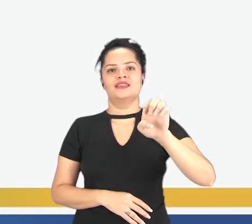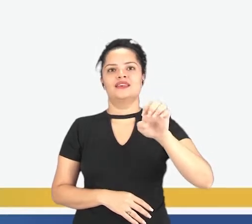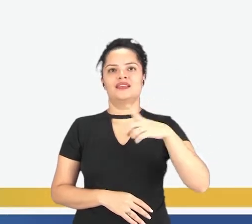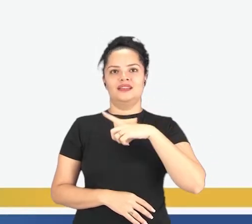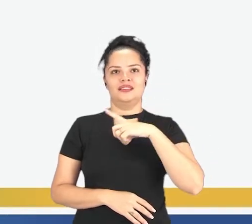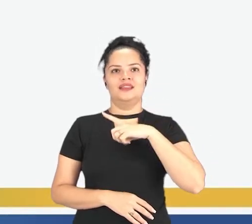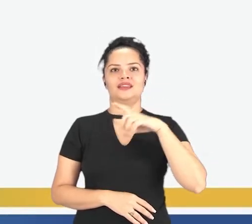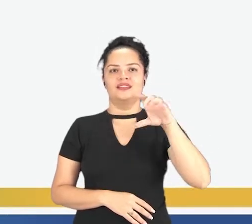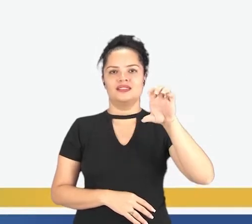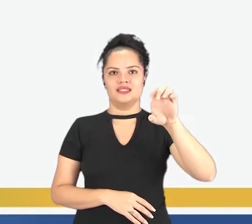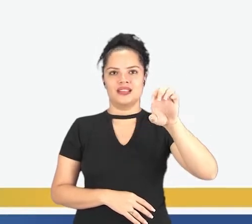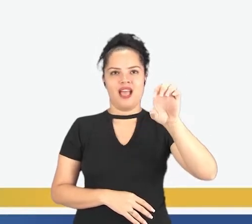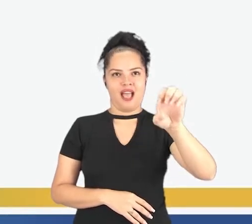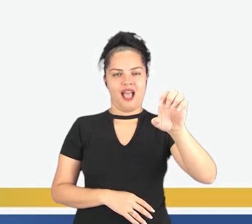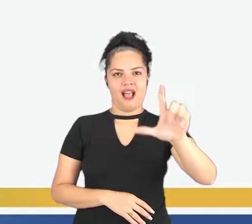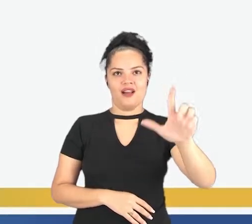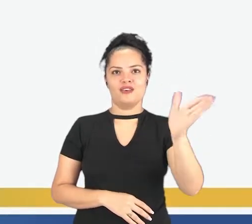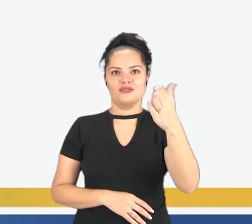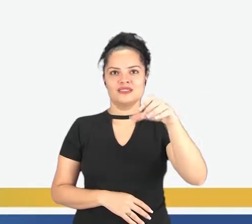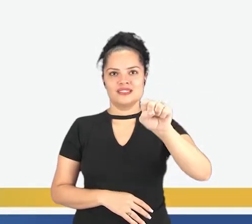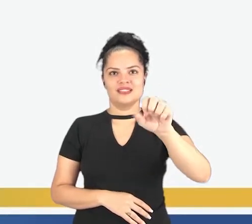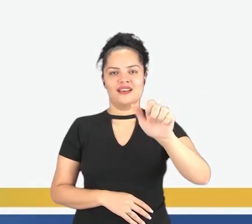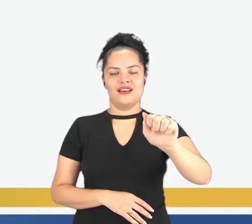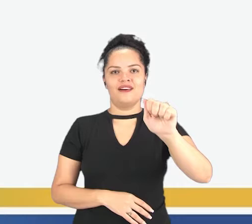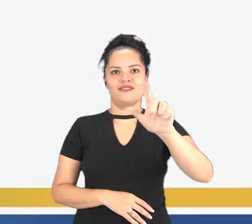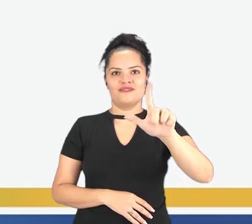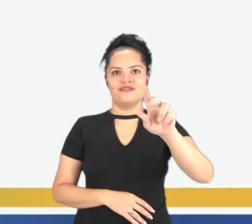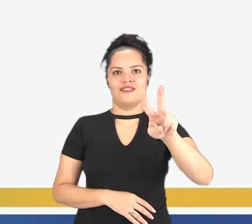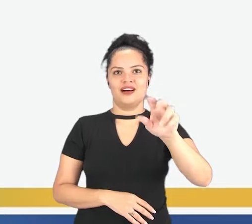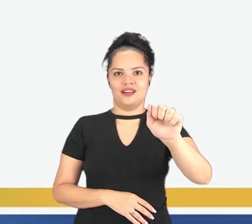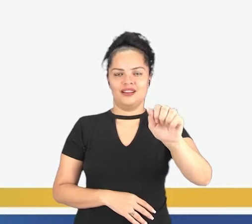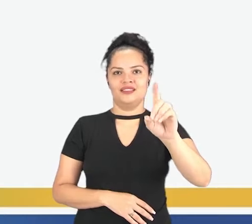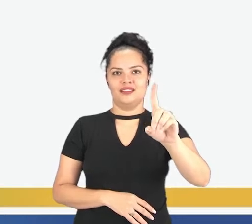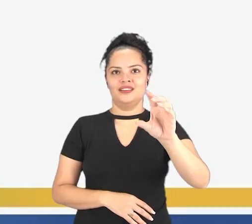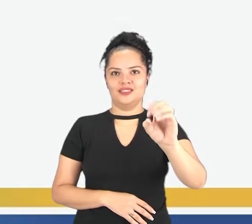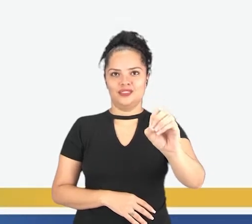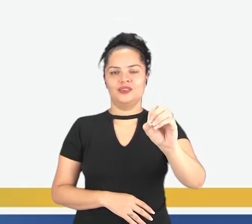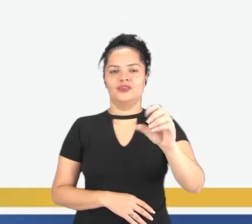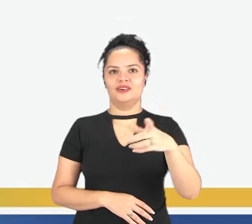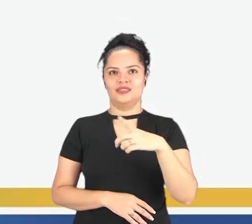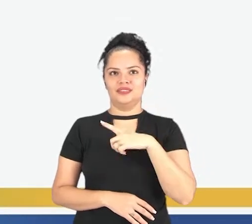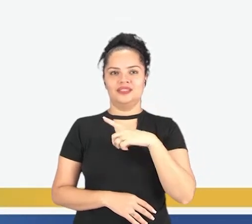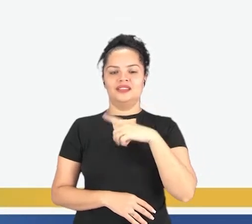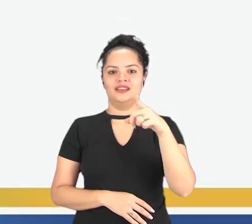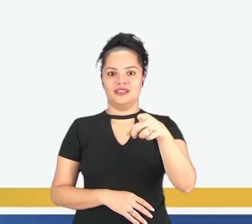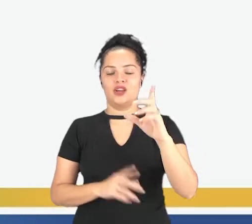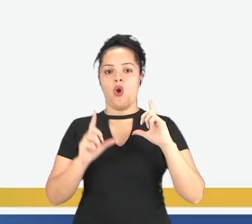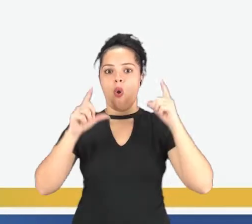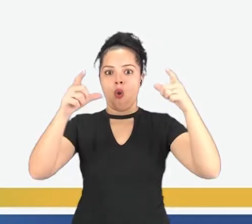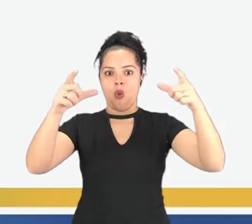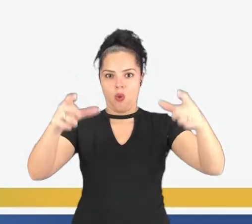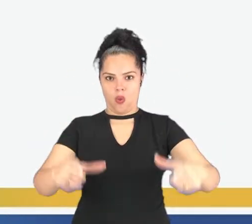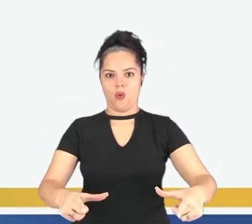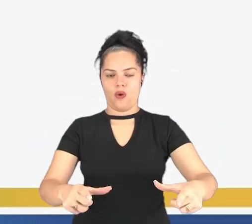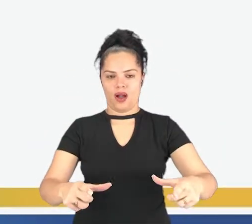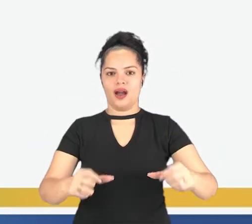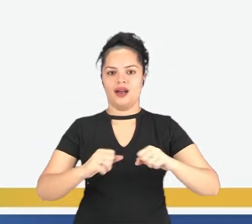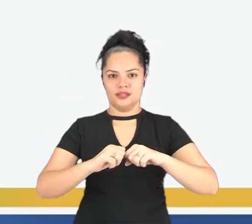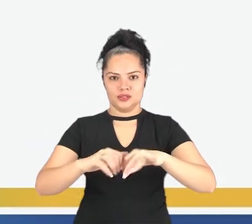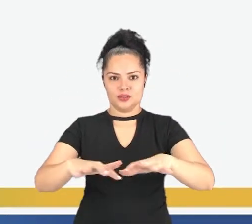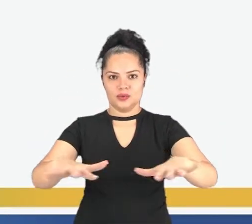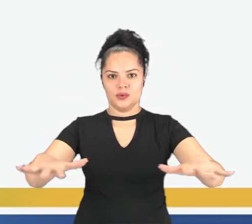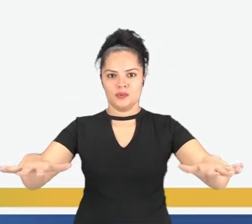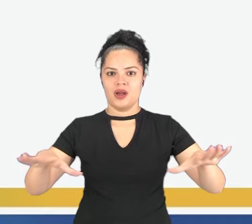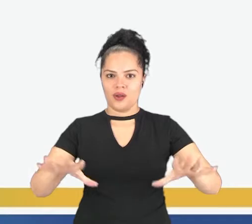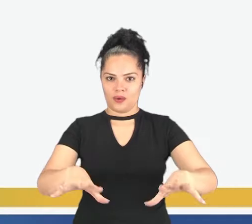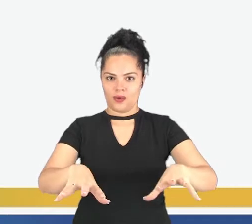Península de Yucatán. Observe aí no mapa, né? Que a gente vai ter aí essa região que eles ocupavam, certo? Aqui nós temos mais detalhado